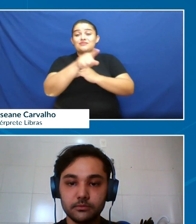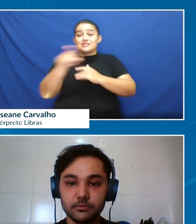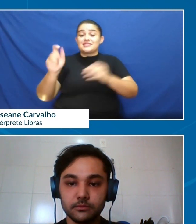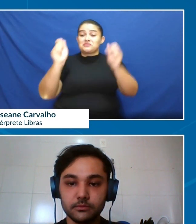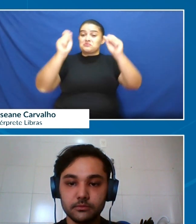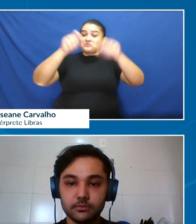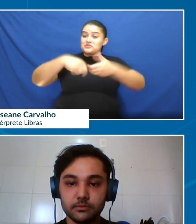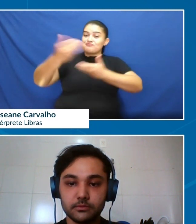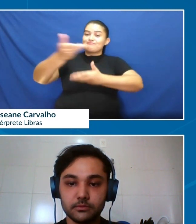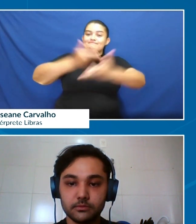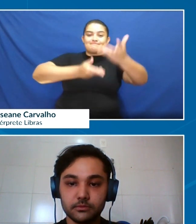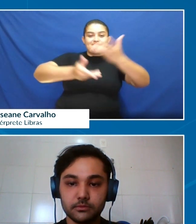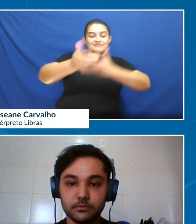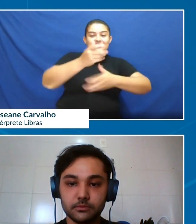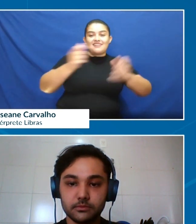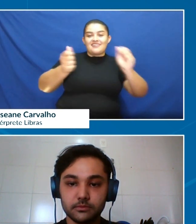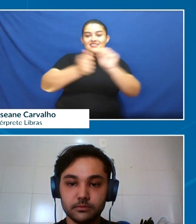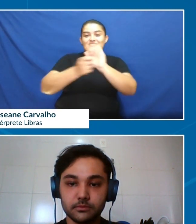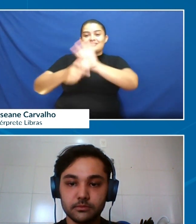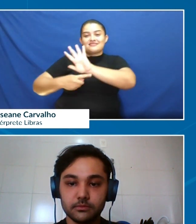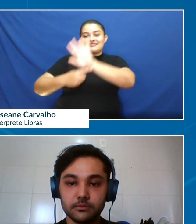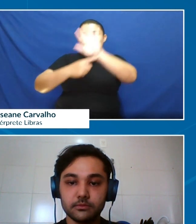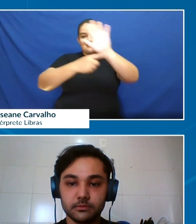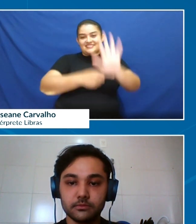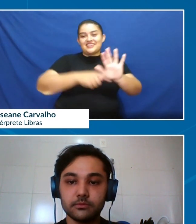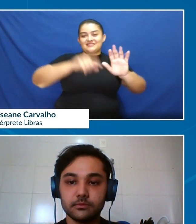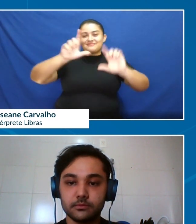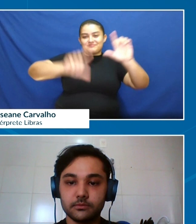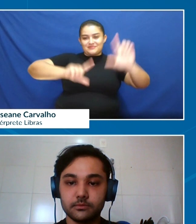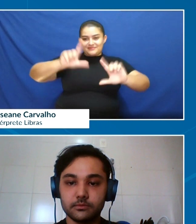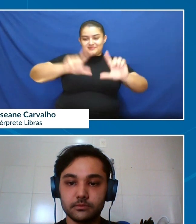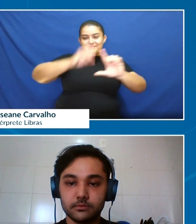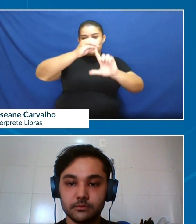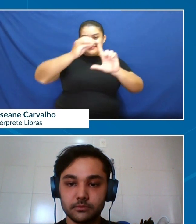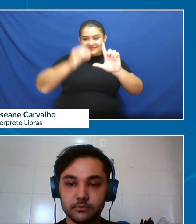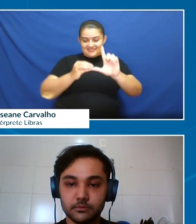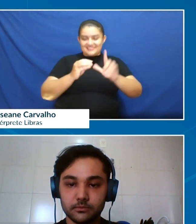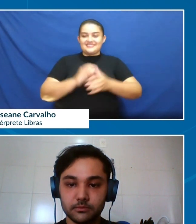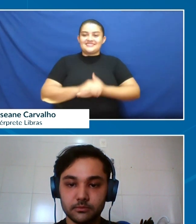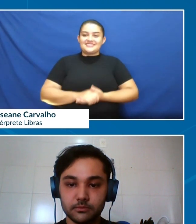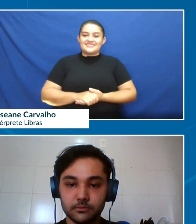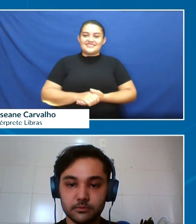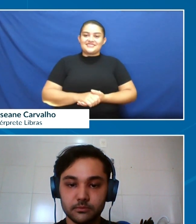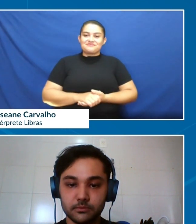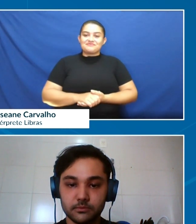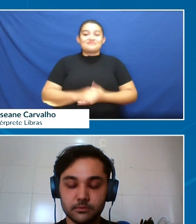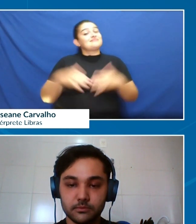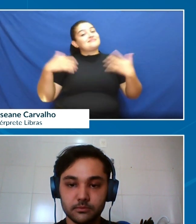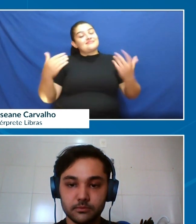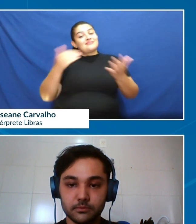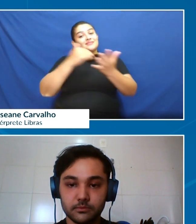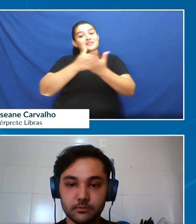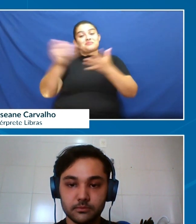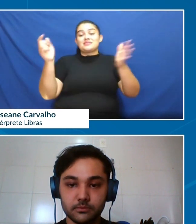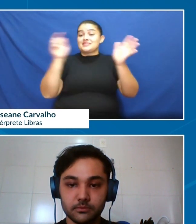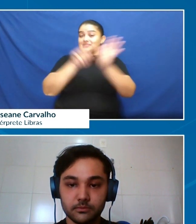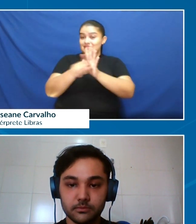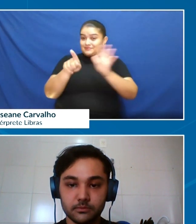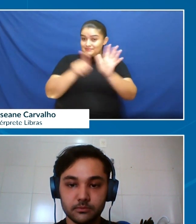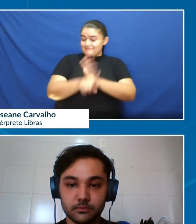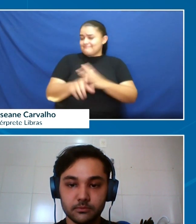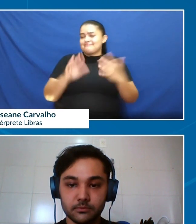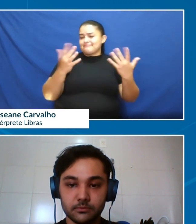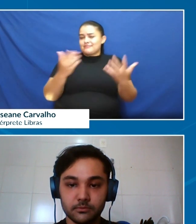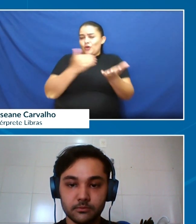ajudar a fazer esse nosso programa. Bom, indo para as perguntas, então, quero começar com uma pergunta